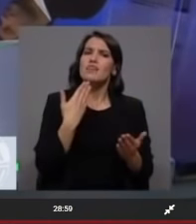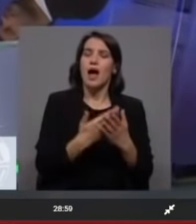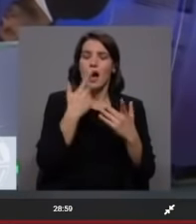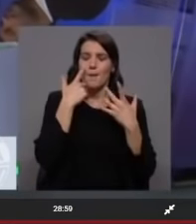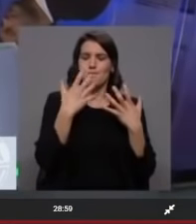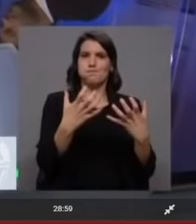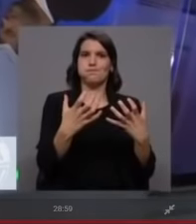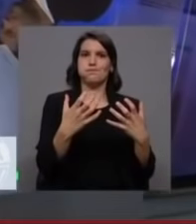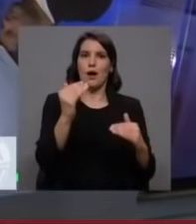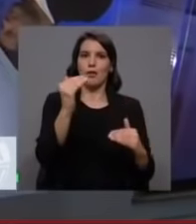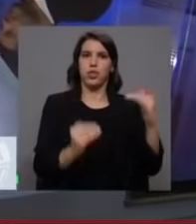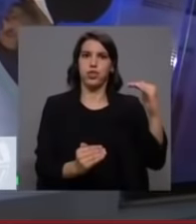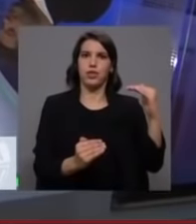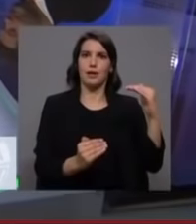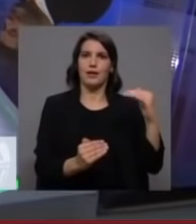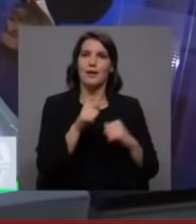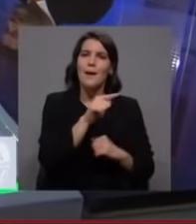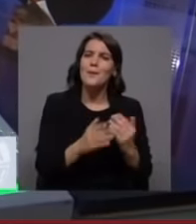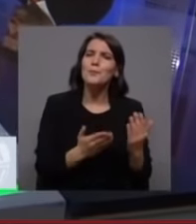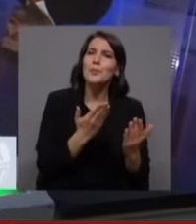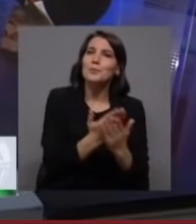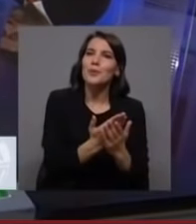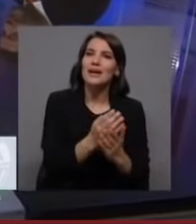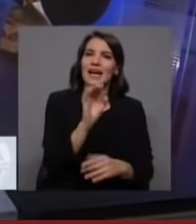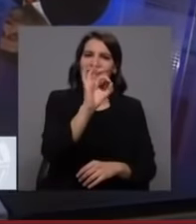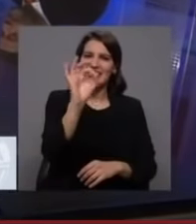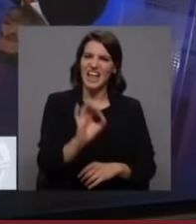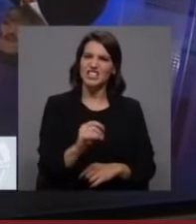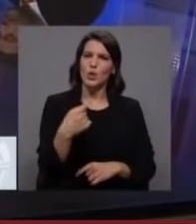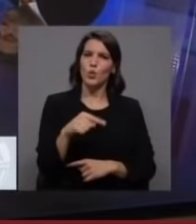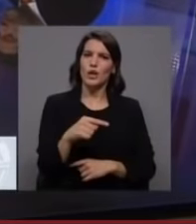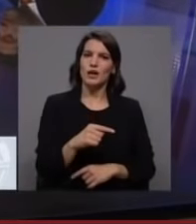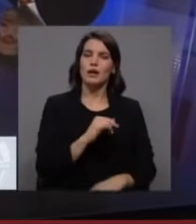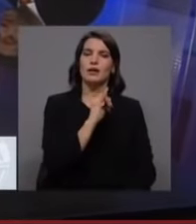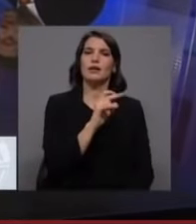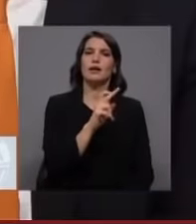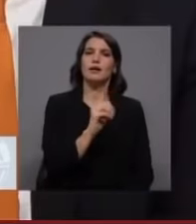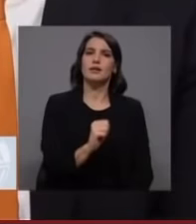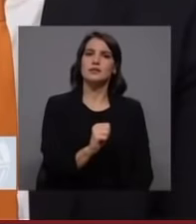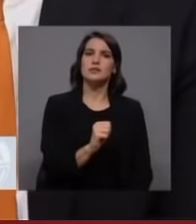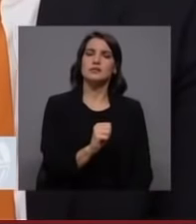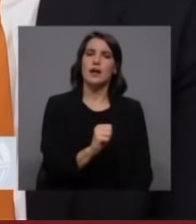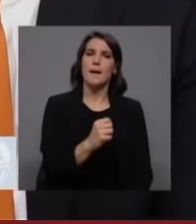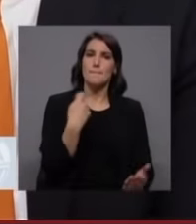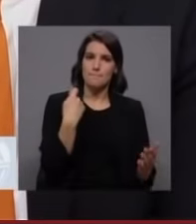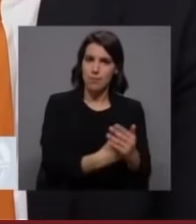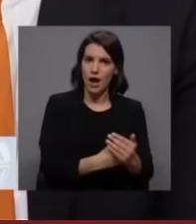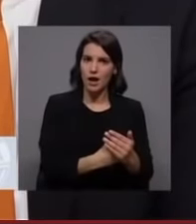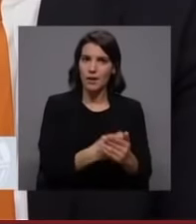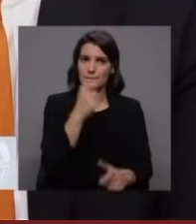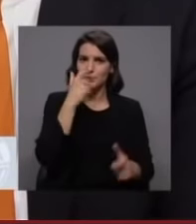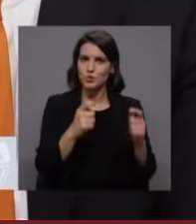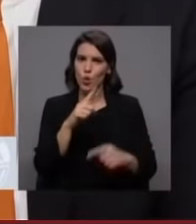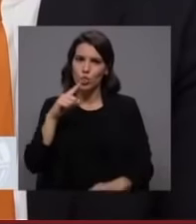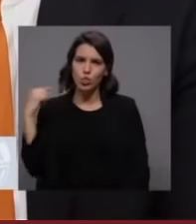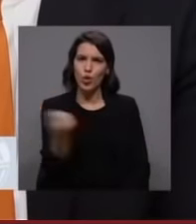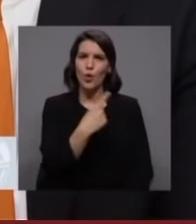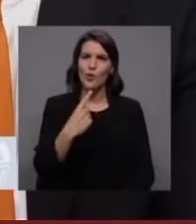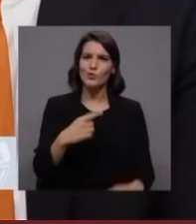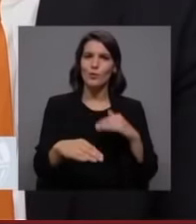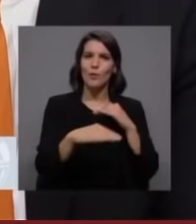o senhor Deputado propõe que haja uma Taxa única de IRS tendencialmente vaga para toda já